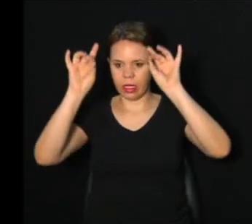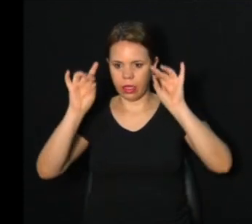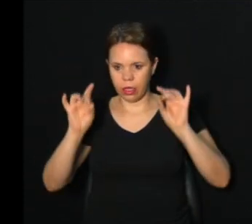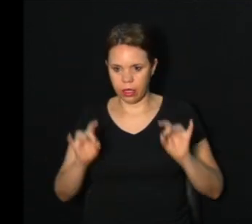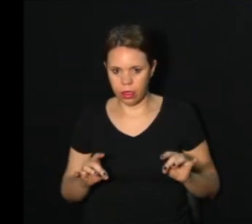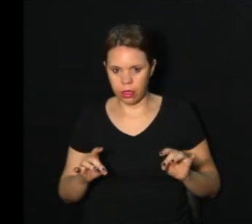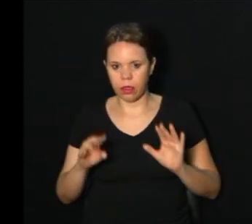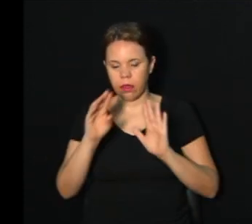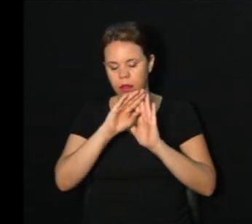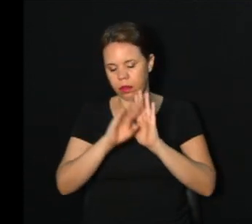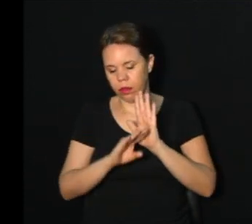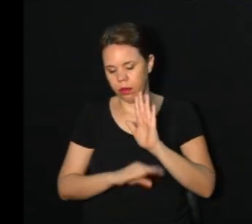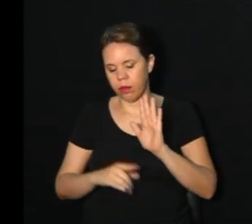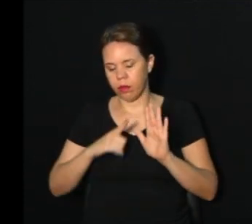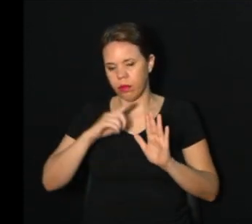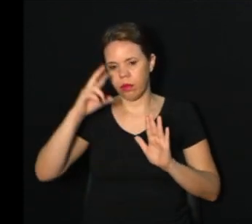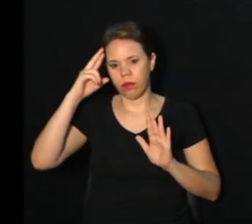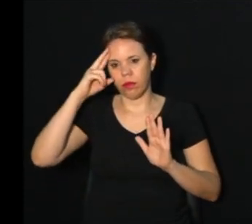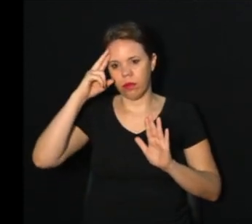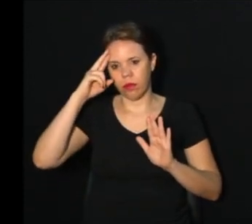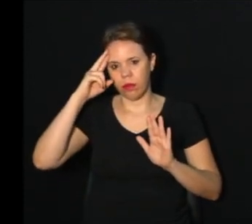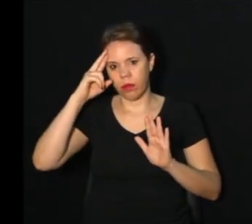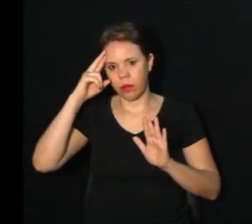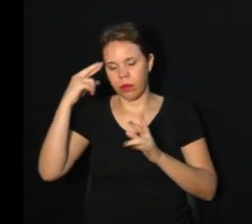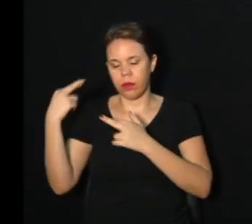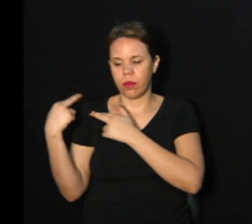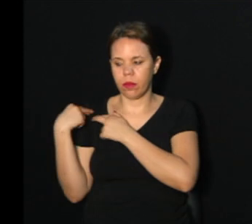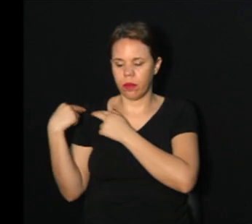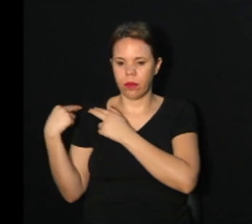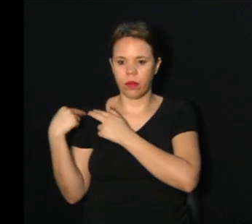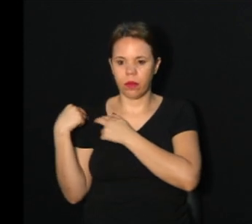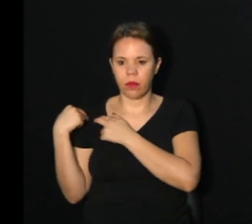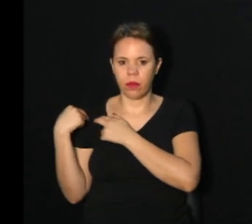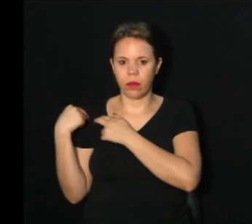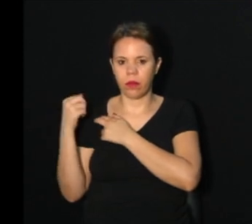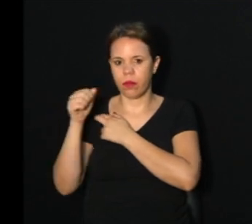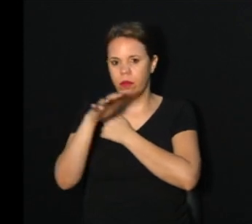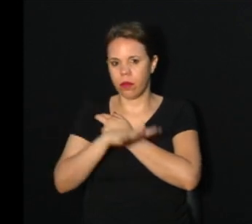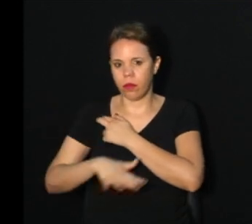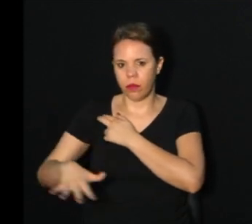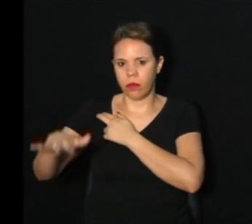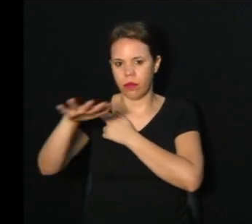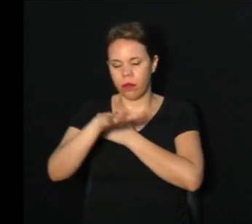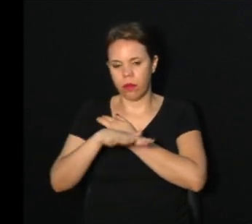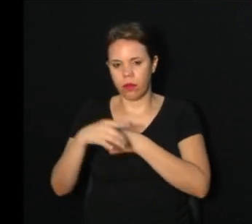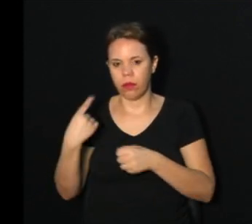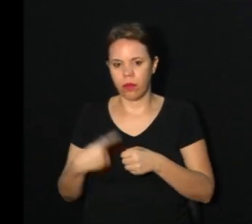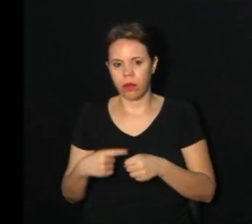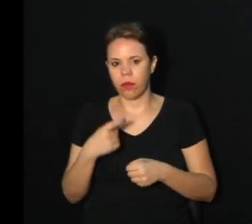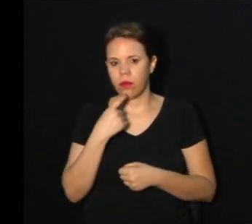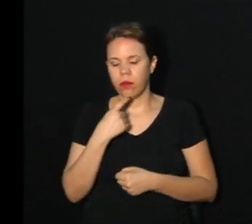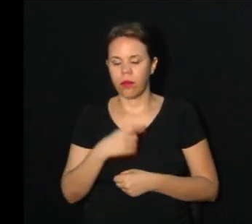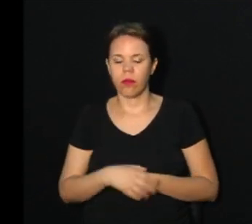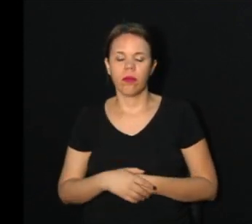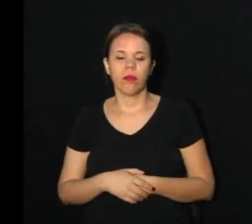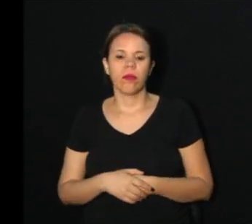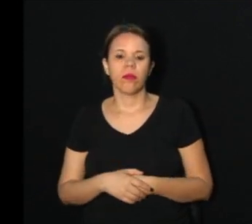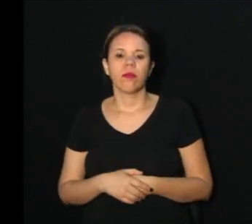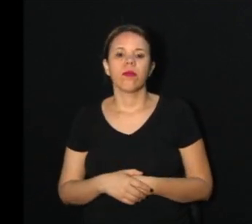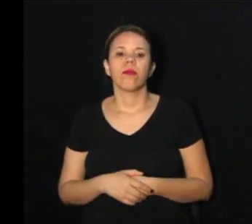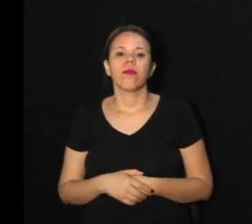um procurador-chefe que vai responder ao procurador-geral do município. Aí,